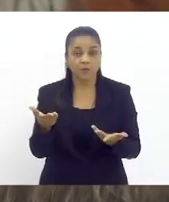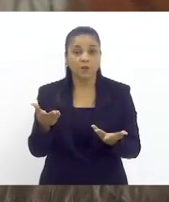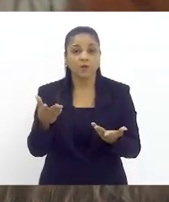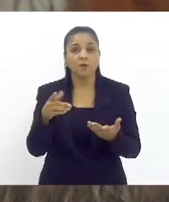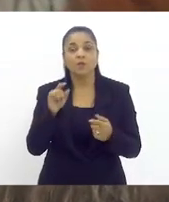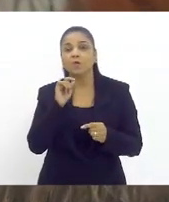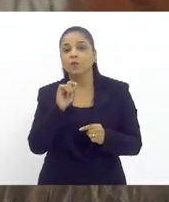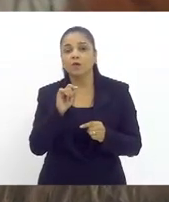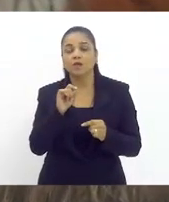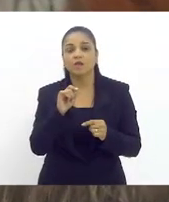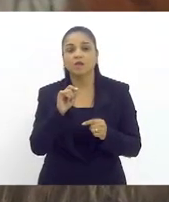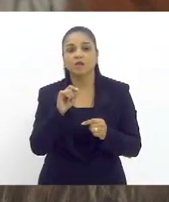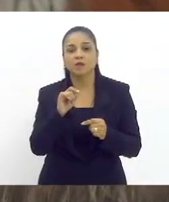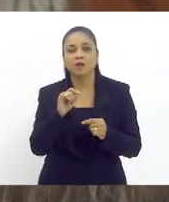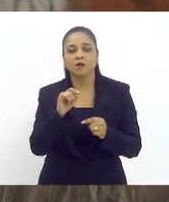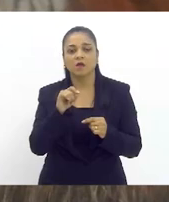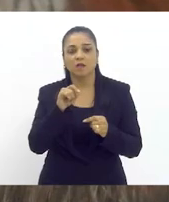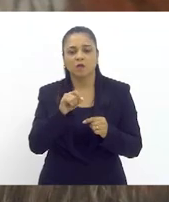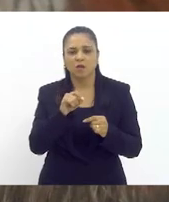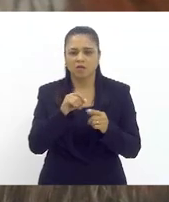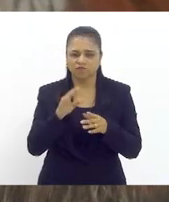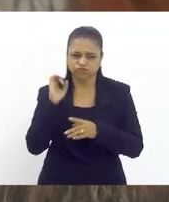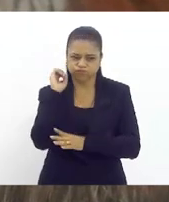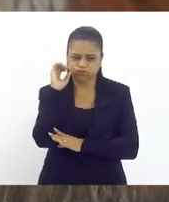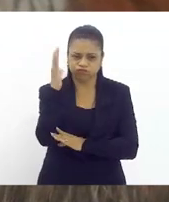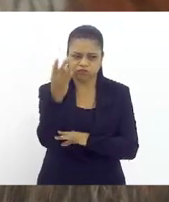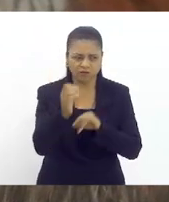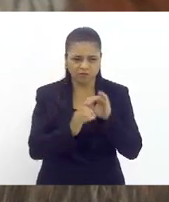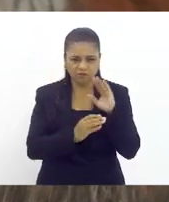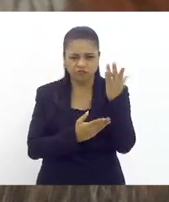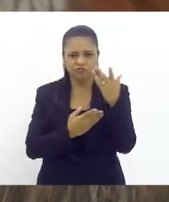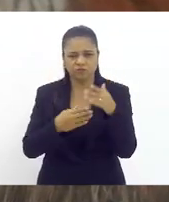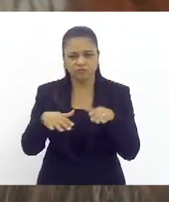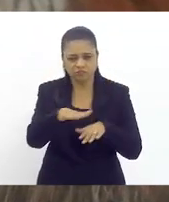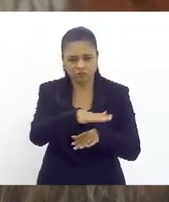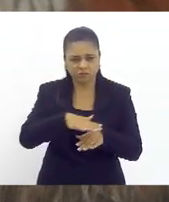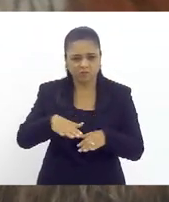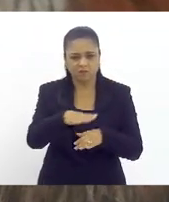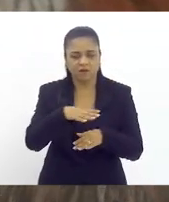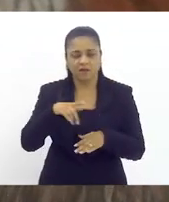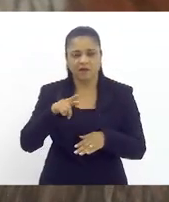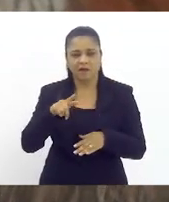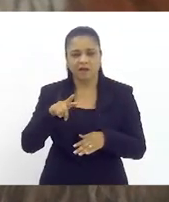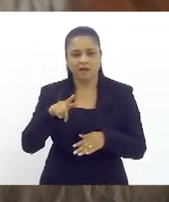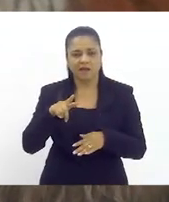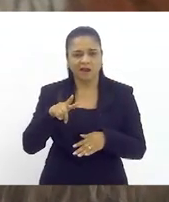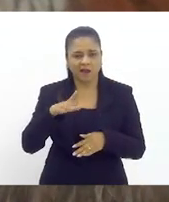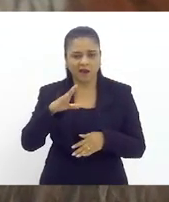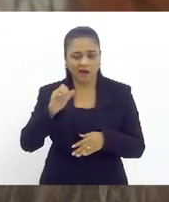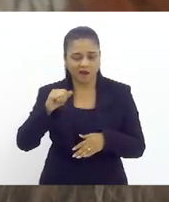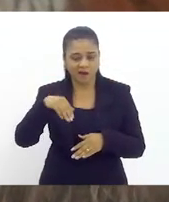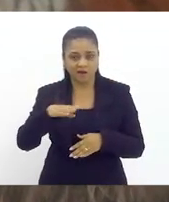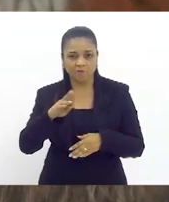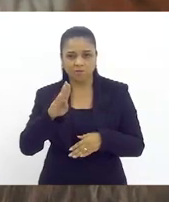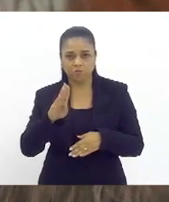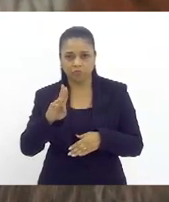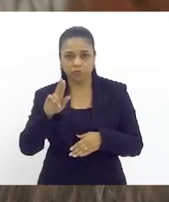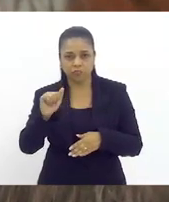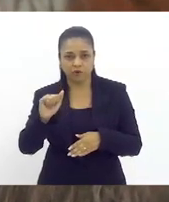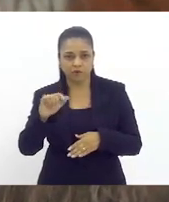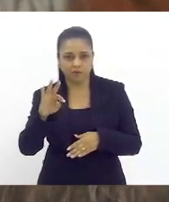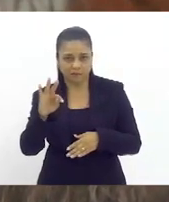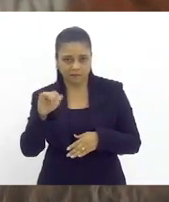questão do Refúgio de vida Silvestre da floresta do Campo muito festejada há um ano e cinco meses atrás